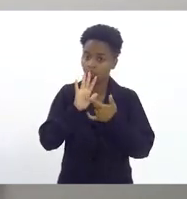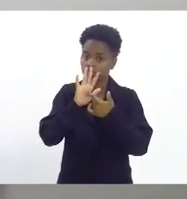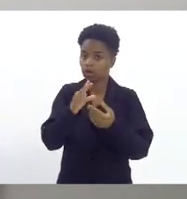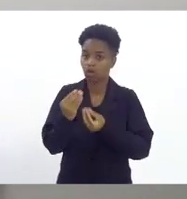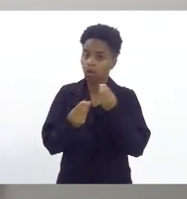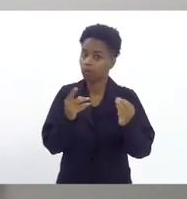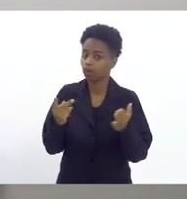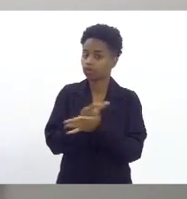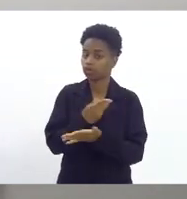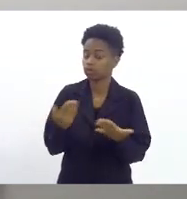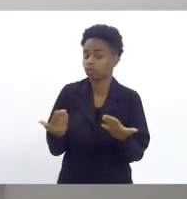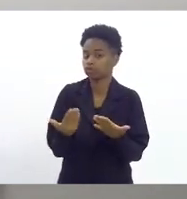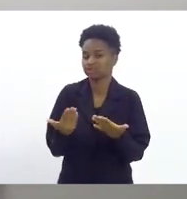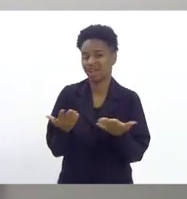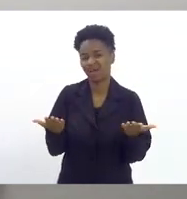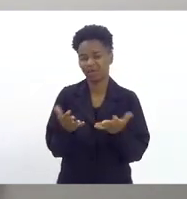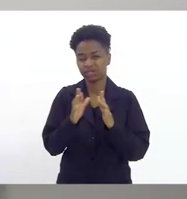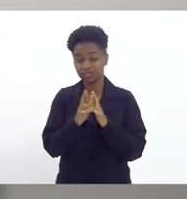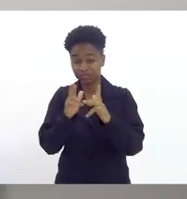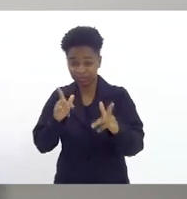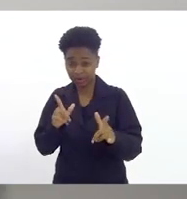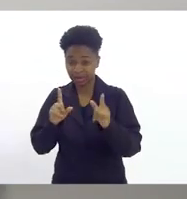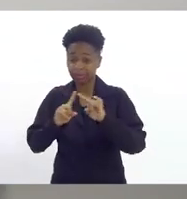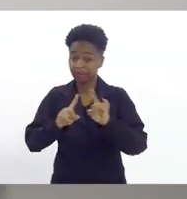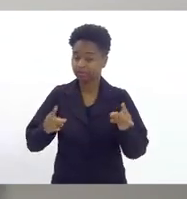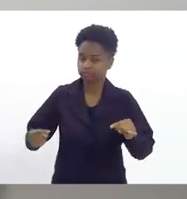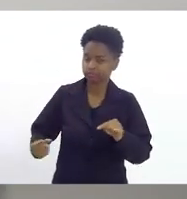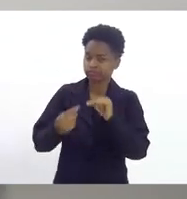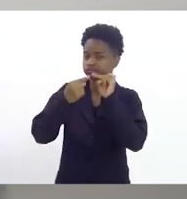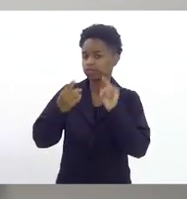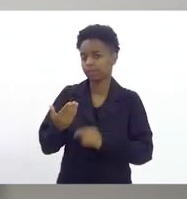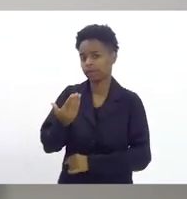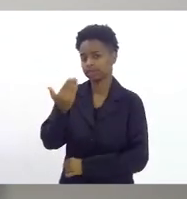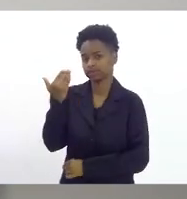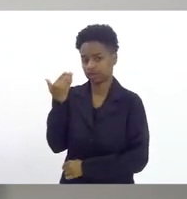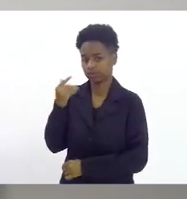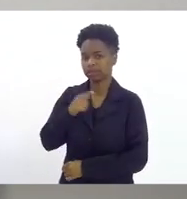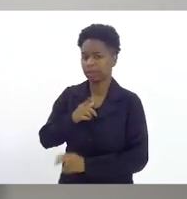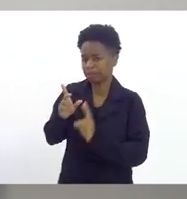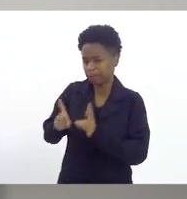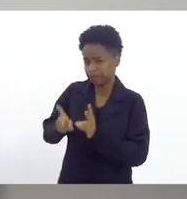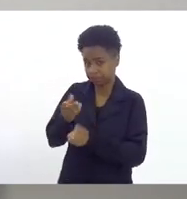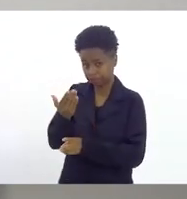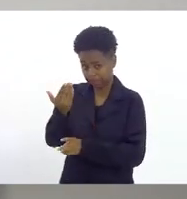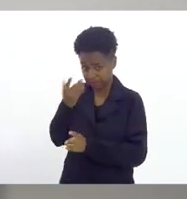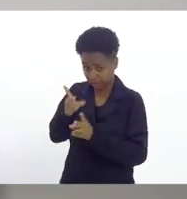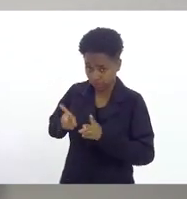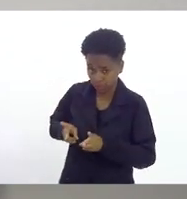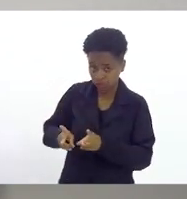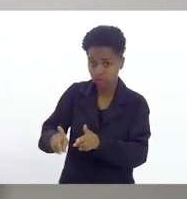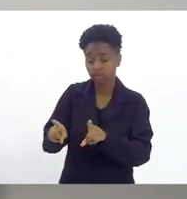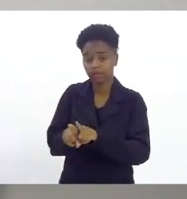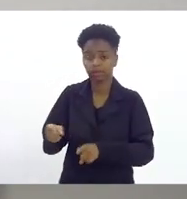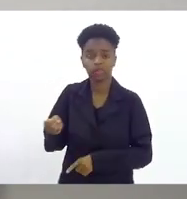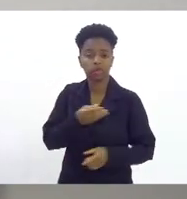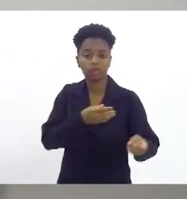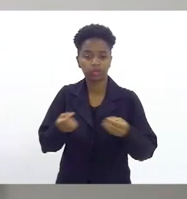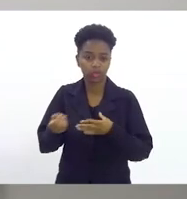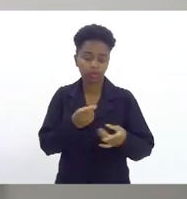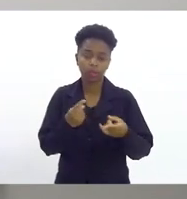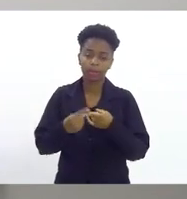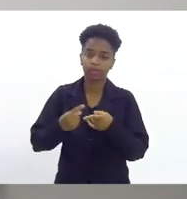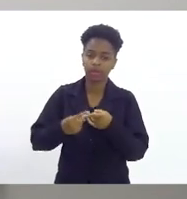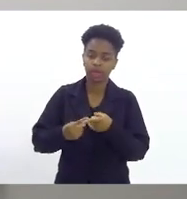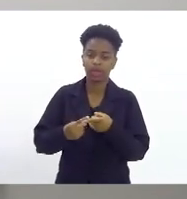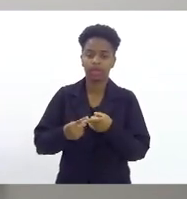com outras mesmas do passado e outras novas a precarização no ensino superior